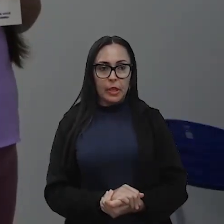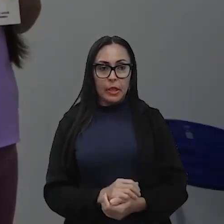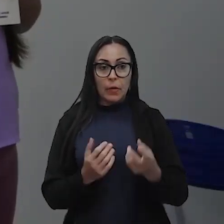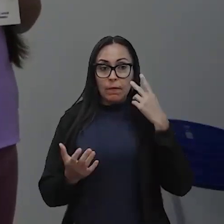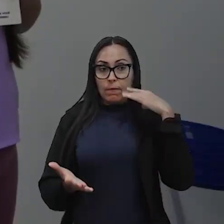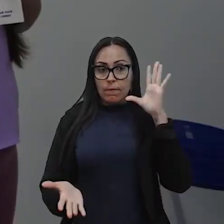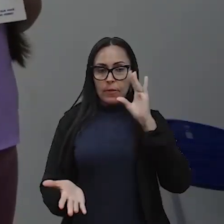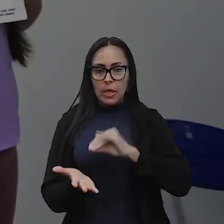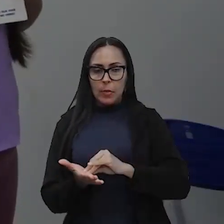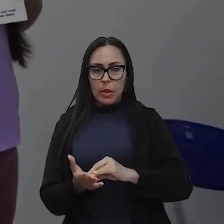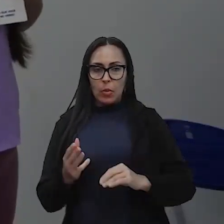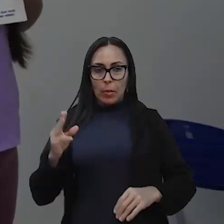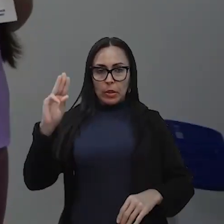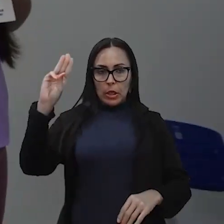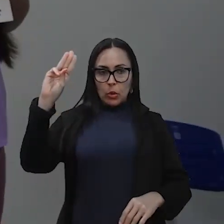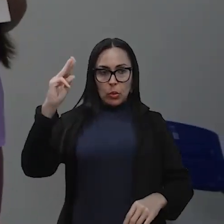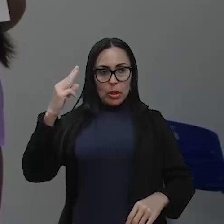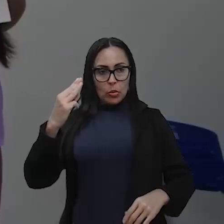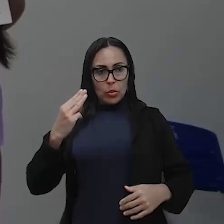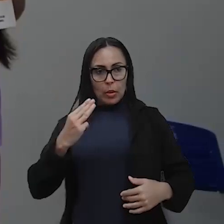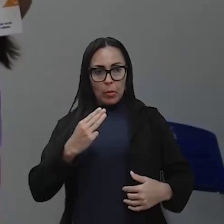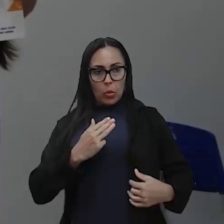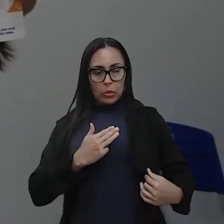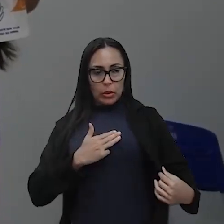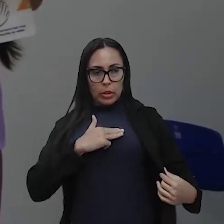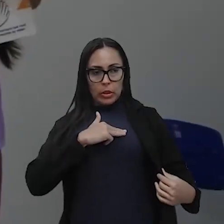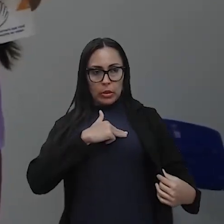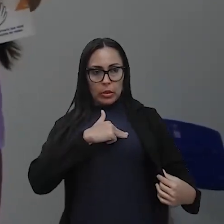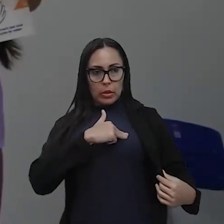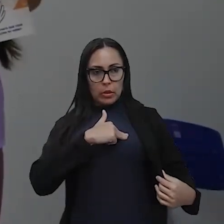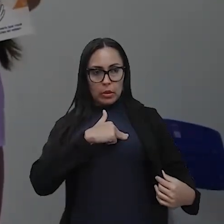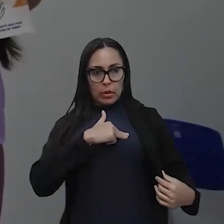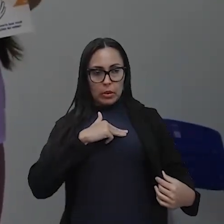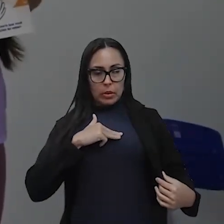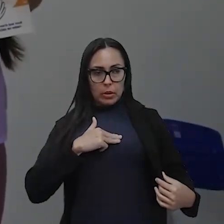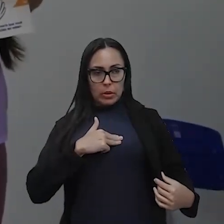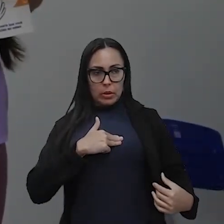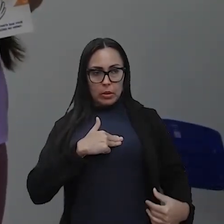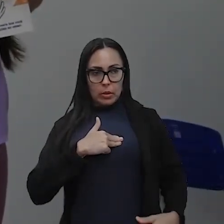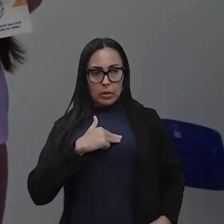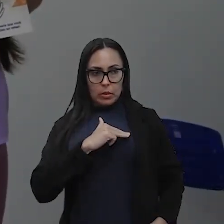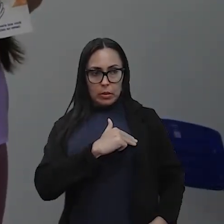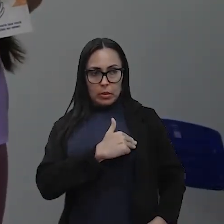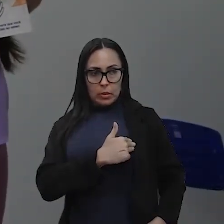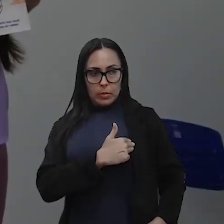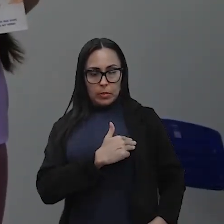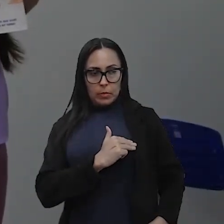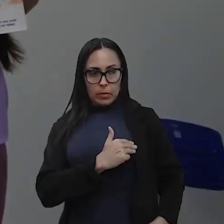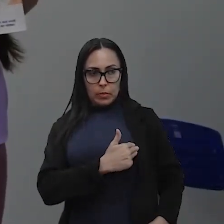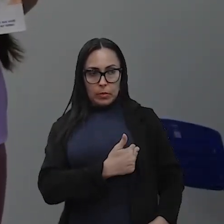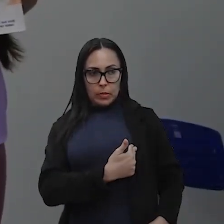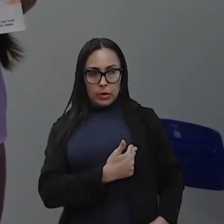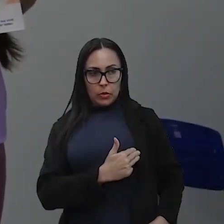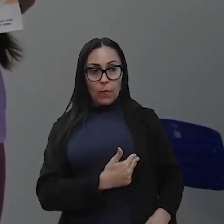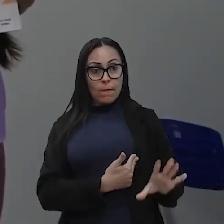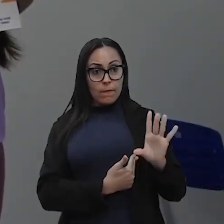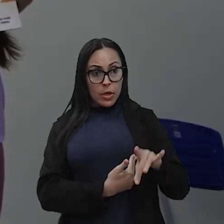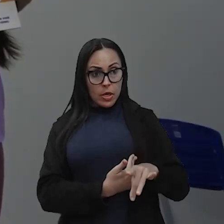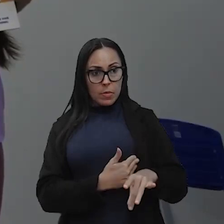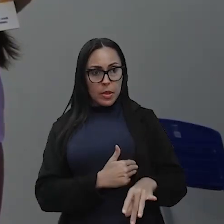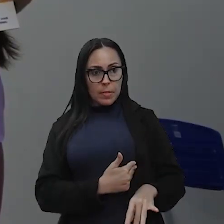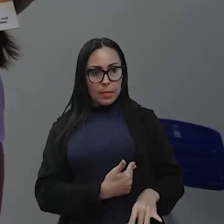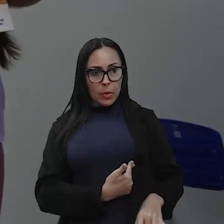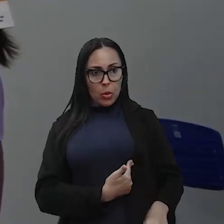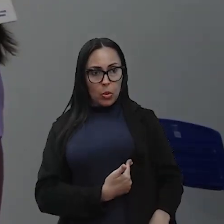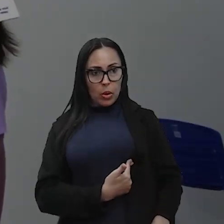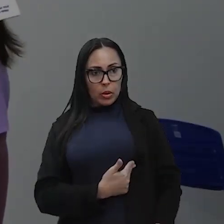pontinha do dedo. Não é a ponta, é a digital do dedo, ó. A digital do dedo. Dedos firmes e profundos. Ó,